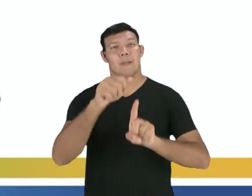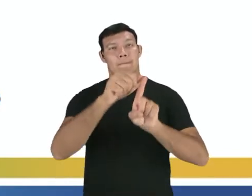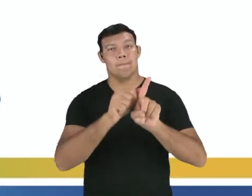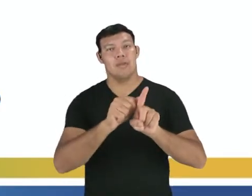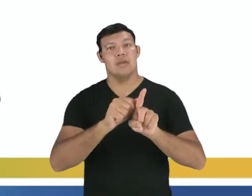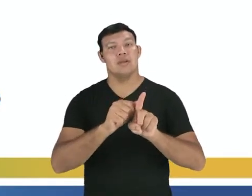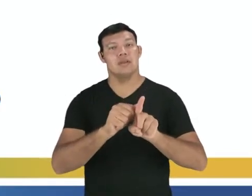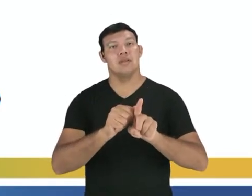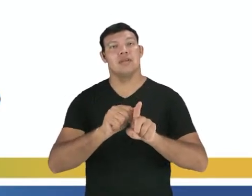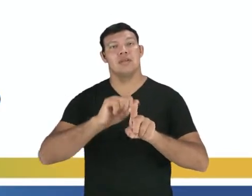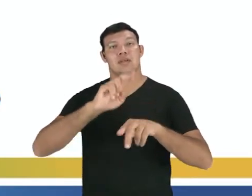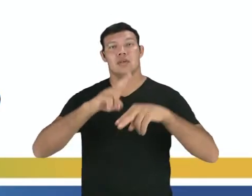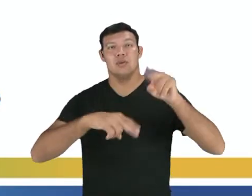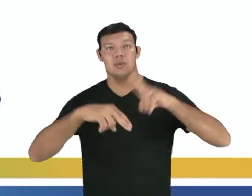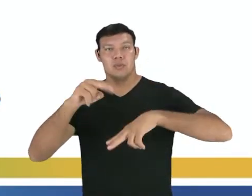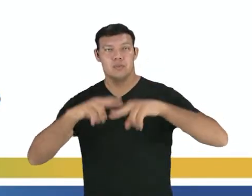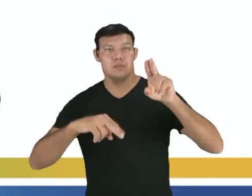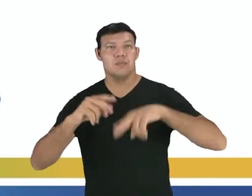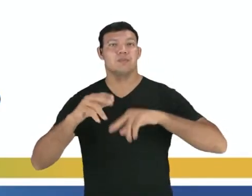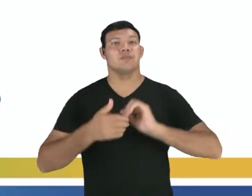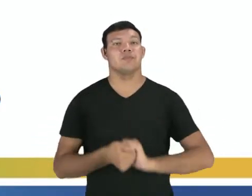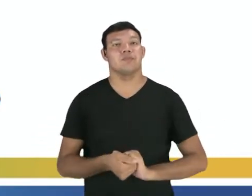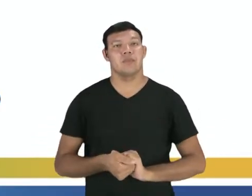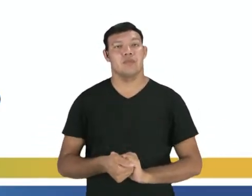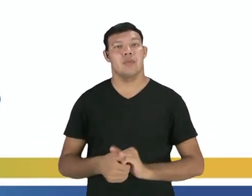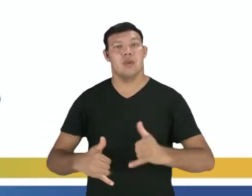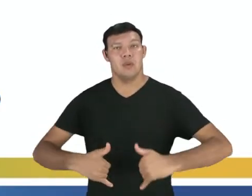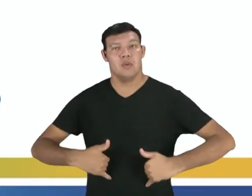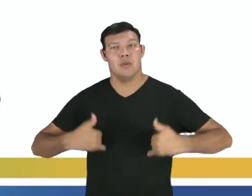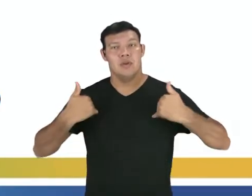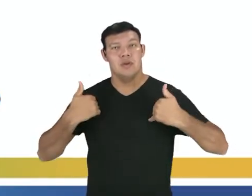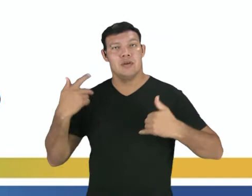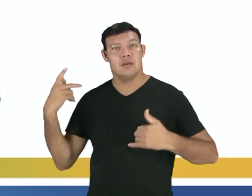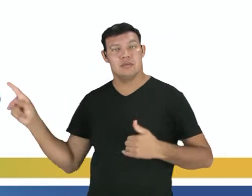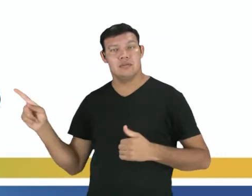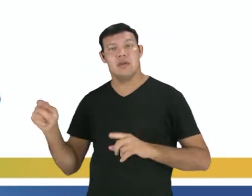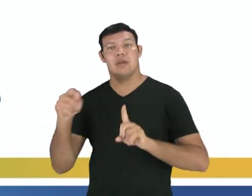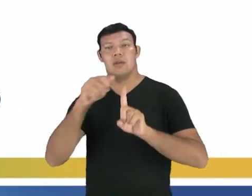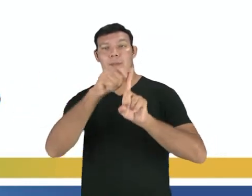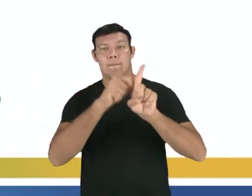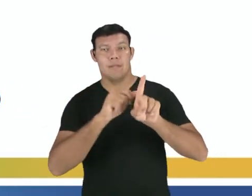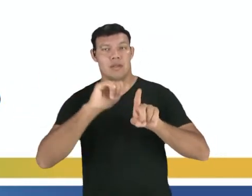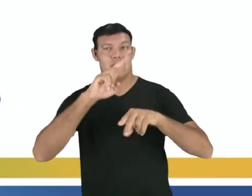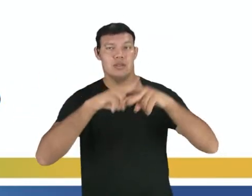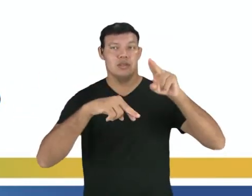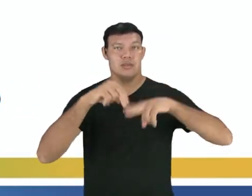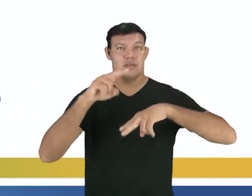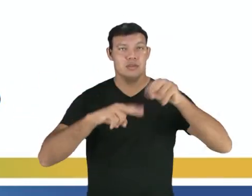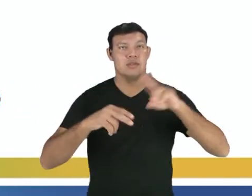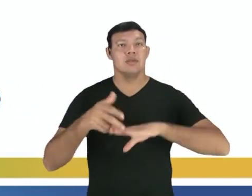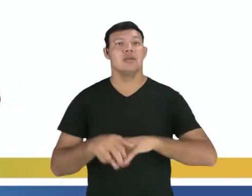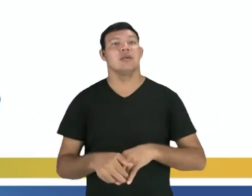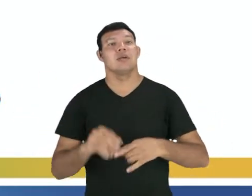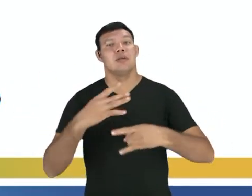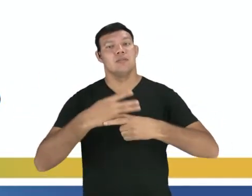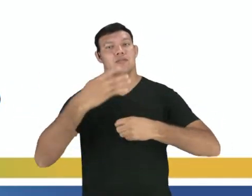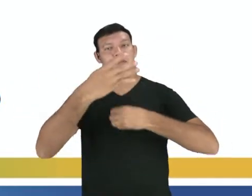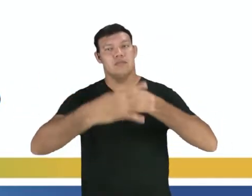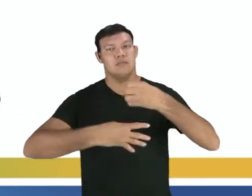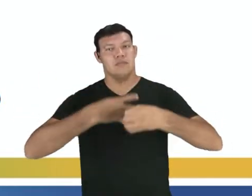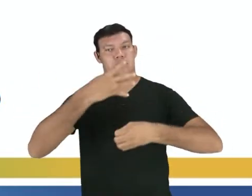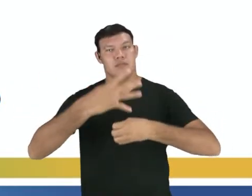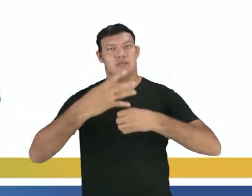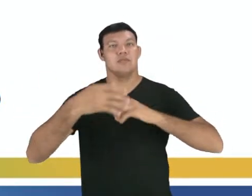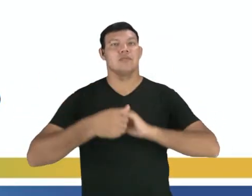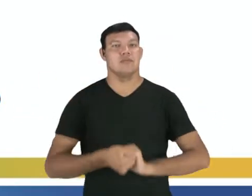dele em junho também para me referir a uma estação do ano por exemplo o Inter In The Winter